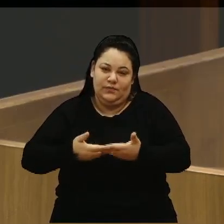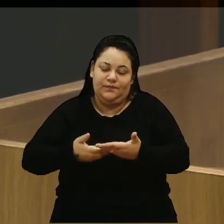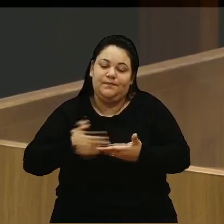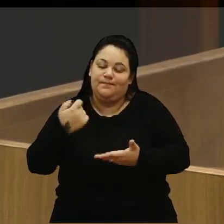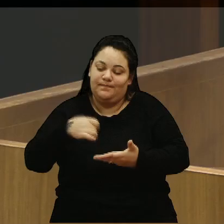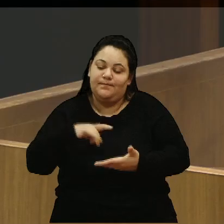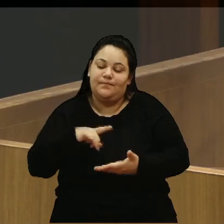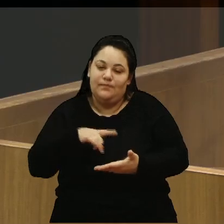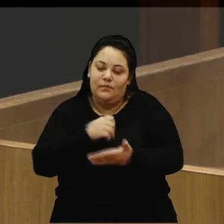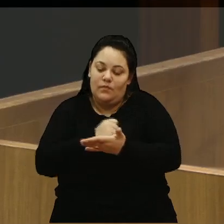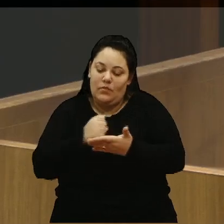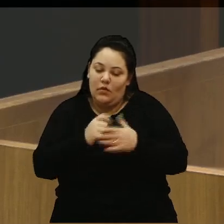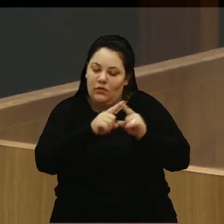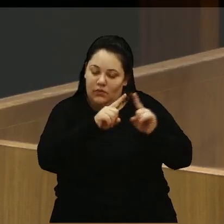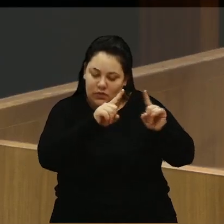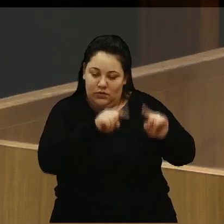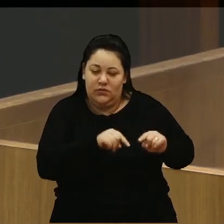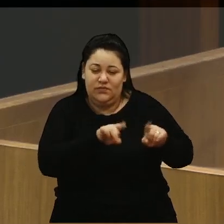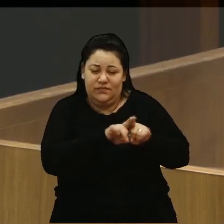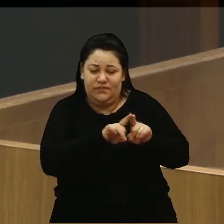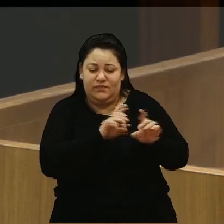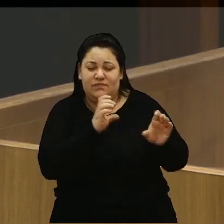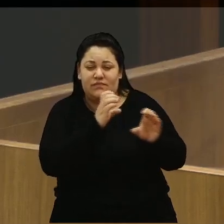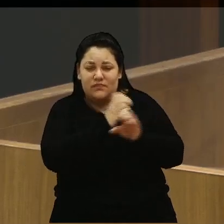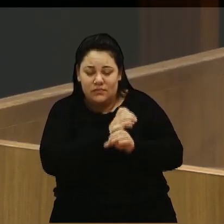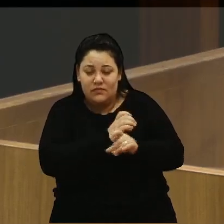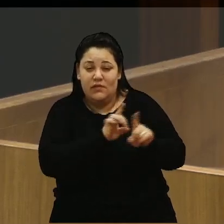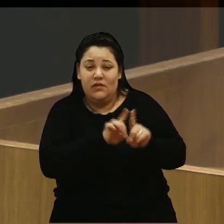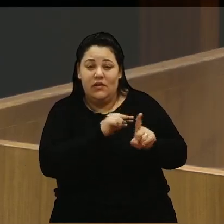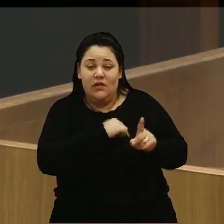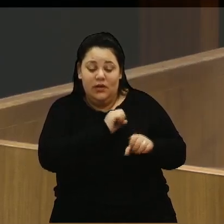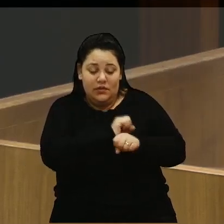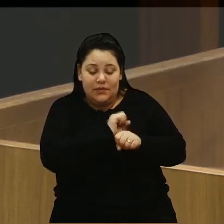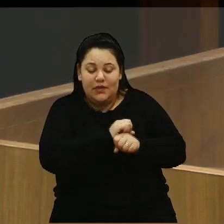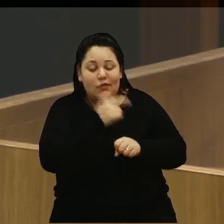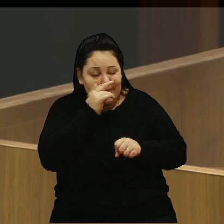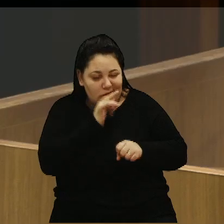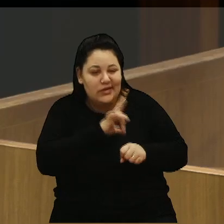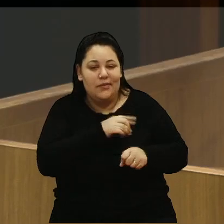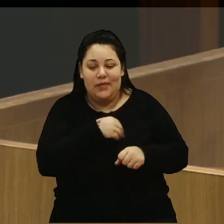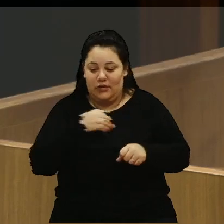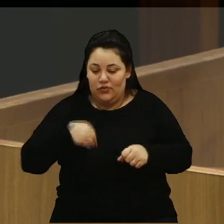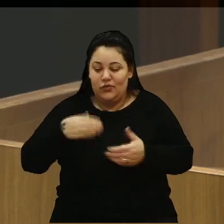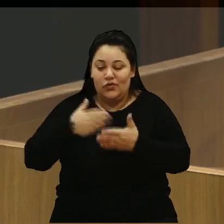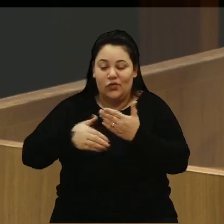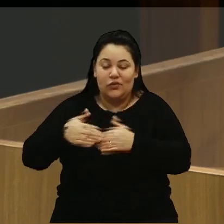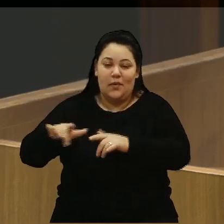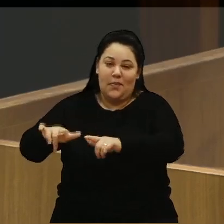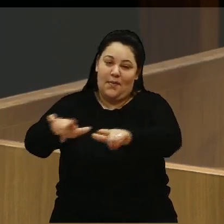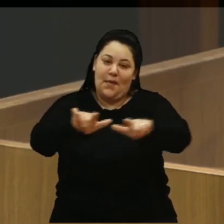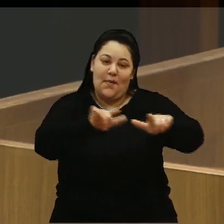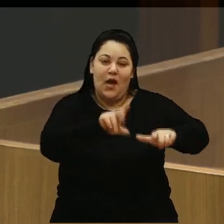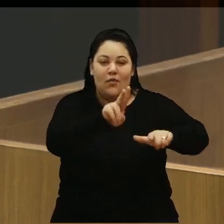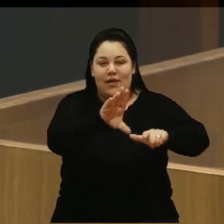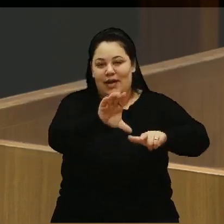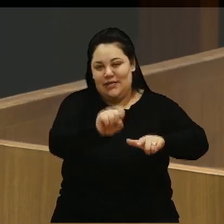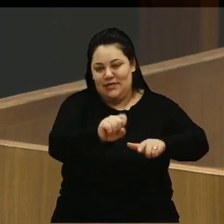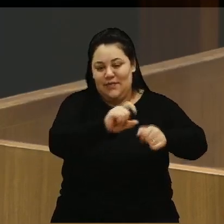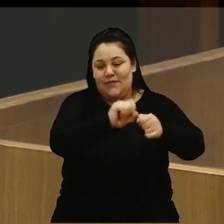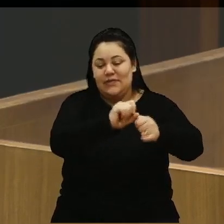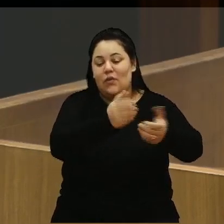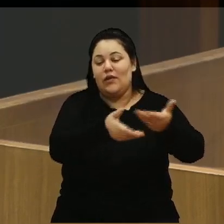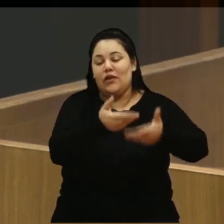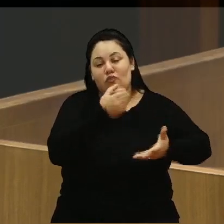médicas, né? Tomara que a gente consiga ter médicos em todas as UBSs aí para o atendimento, porque, como eu falei